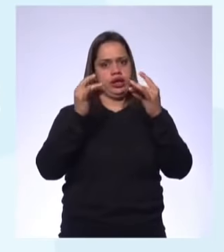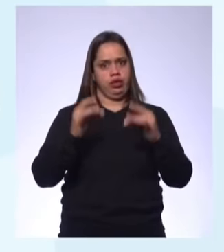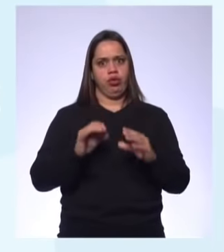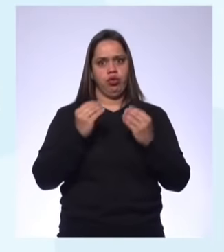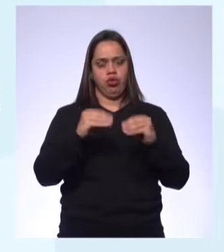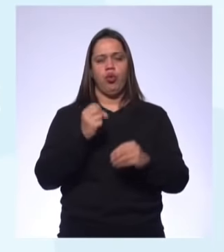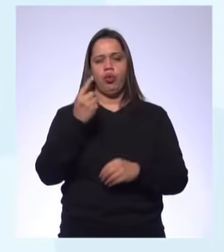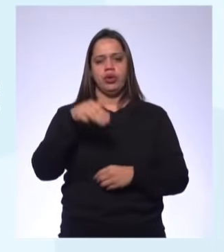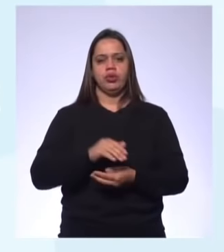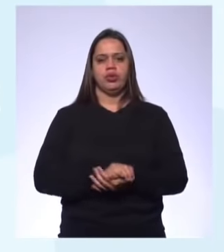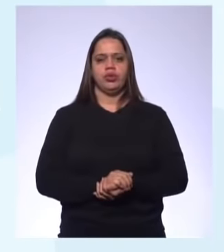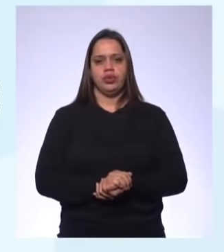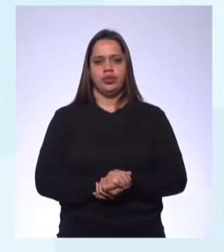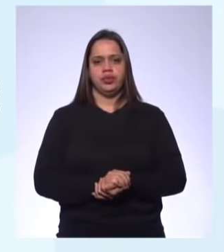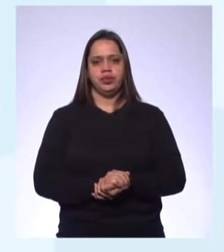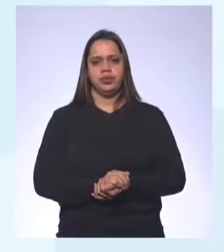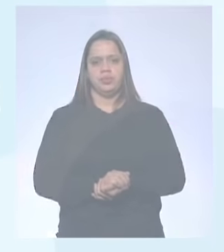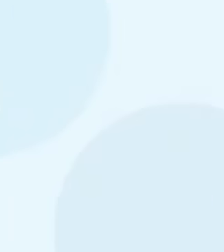minutinho.